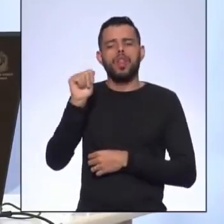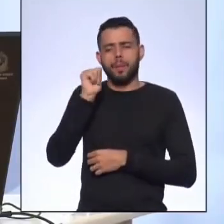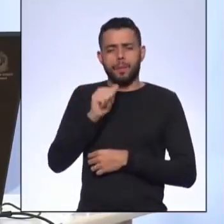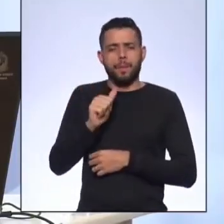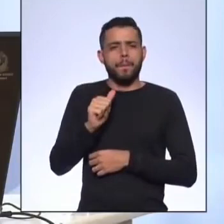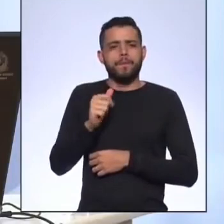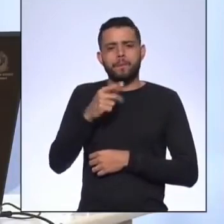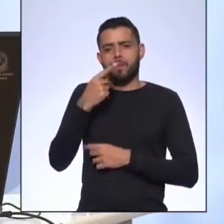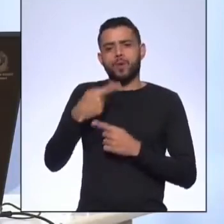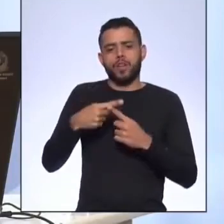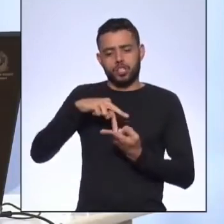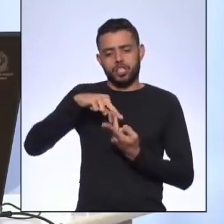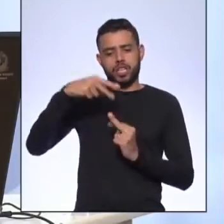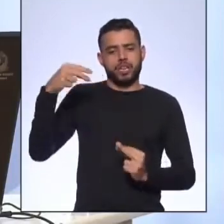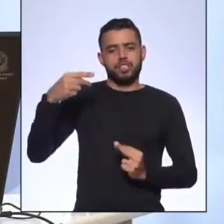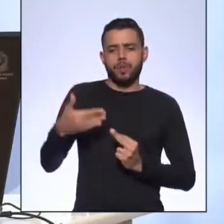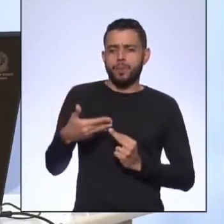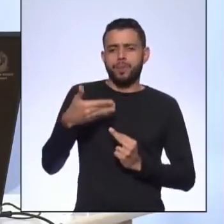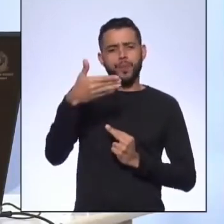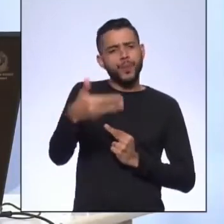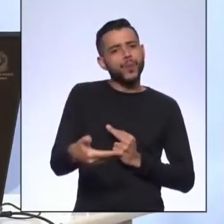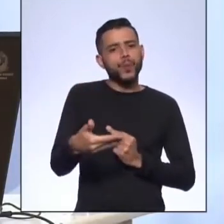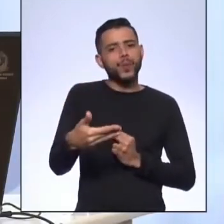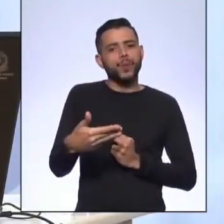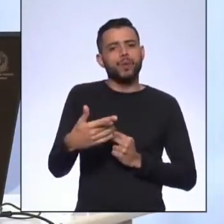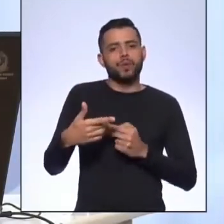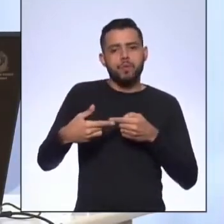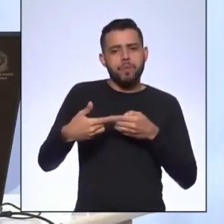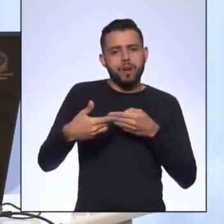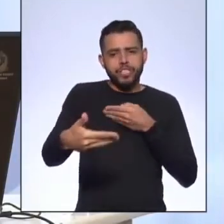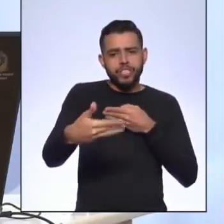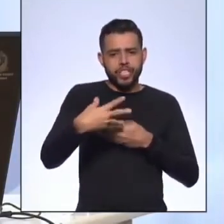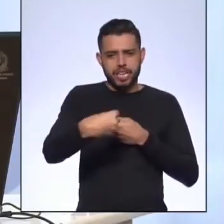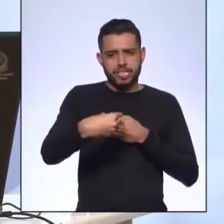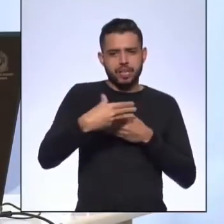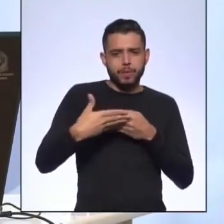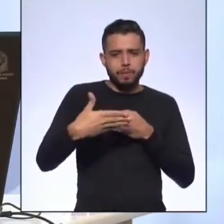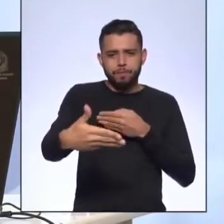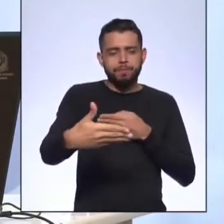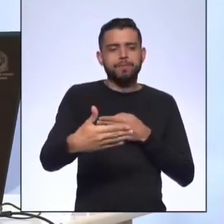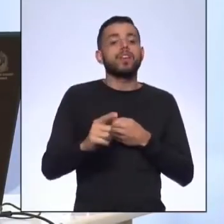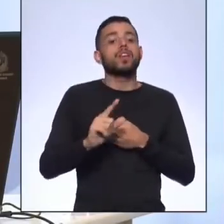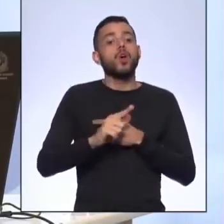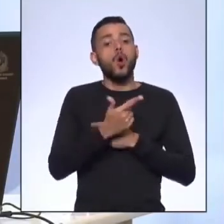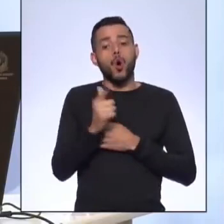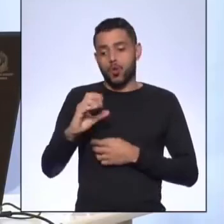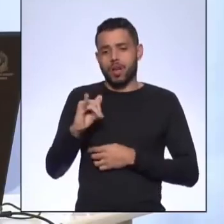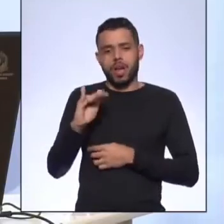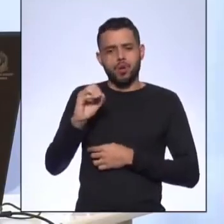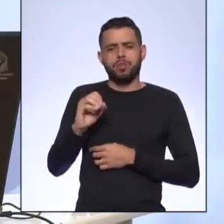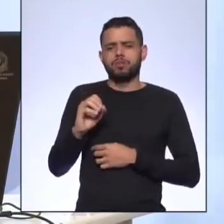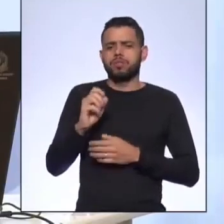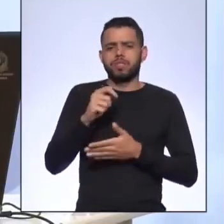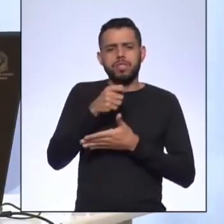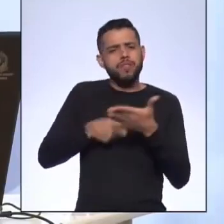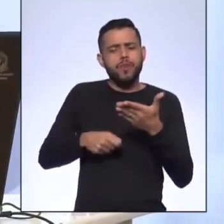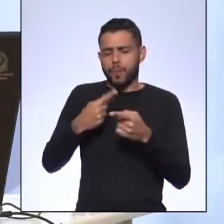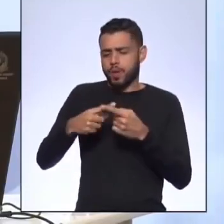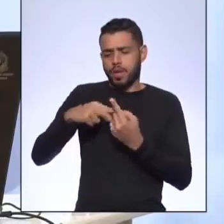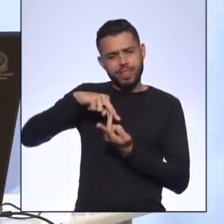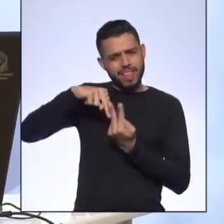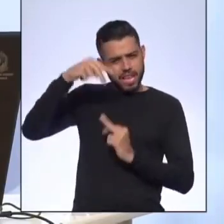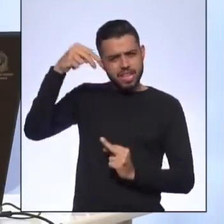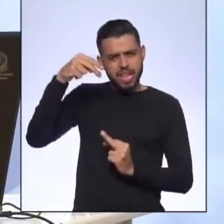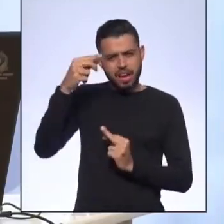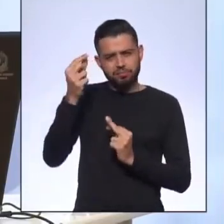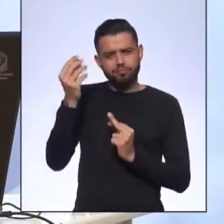a genética pulou uma geração. Interessante isso aqui, né? E o Caio escreveu porque estava presente no DNA. E